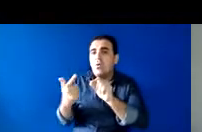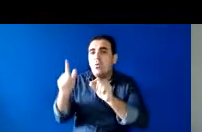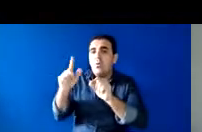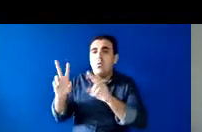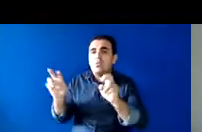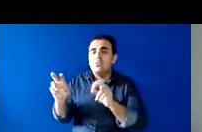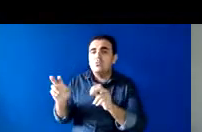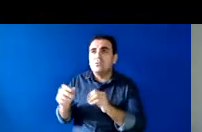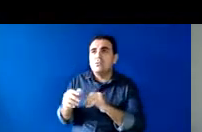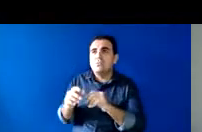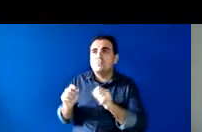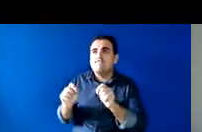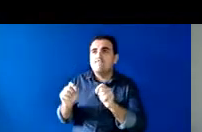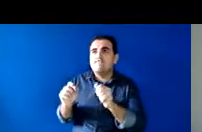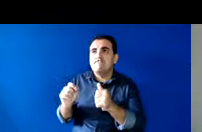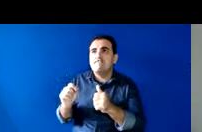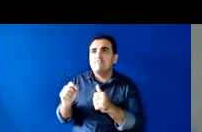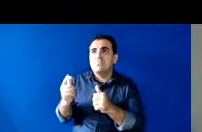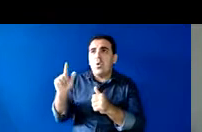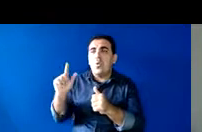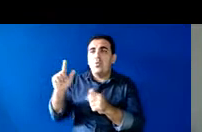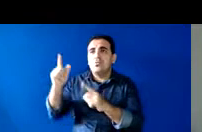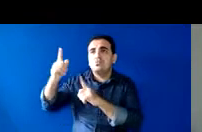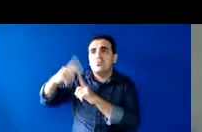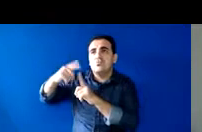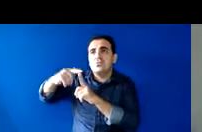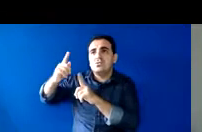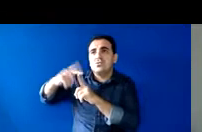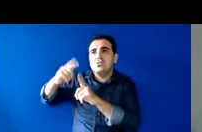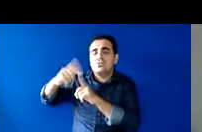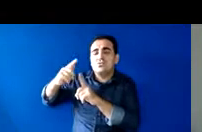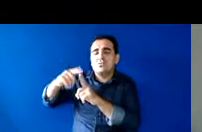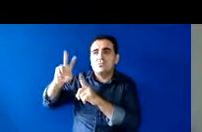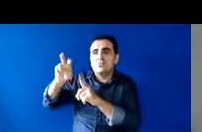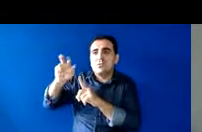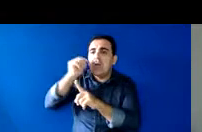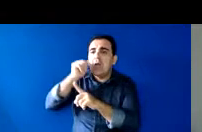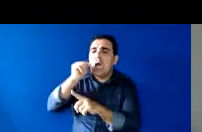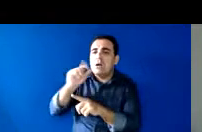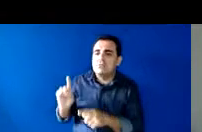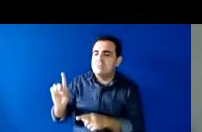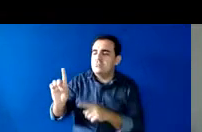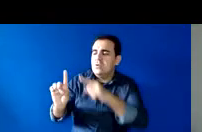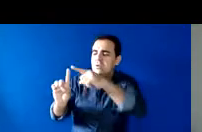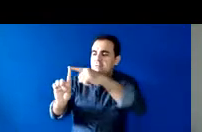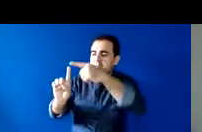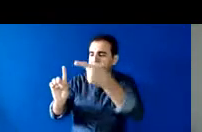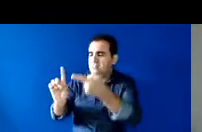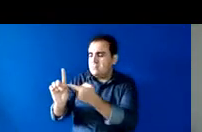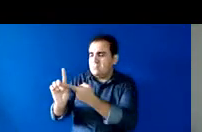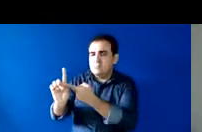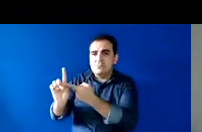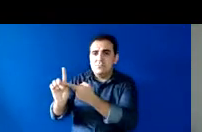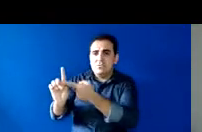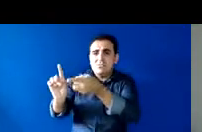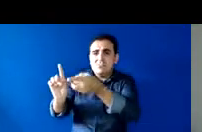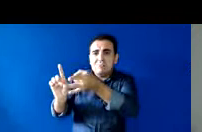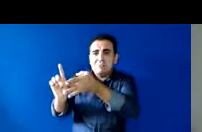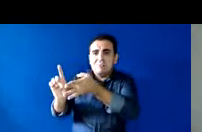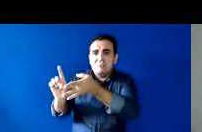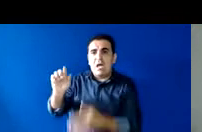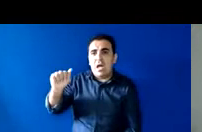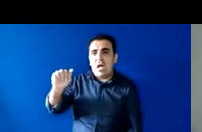outros aspectos desse cuidado, que são as mulheres que engravidam e que abortam, ou